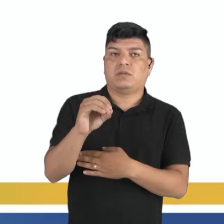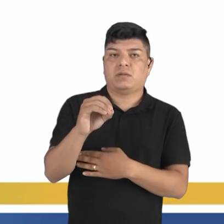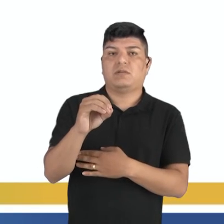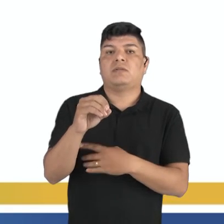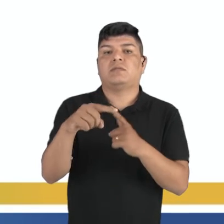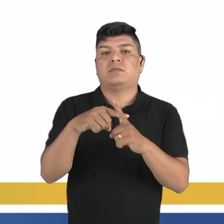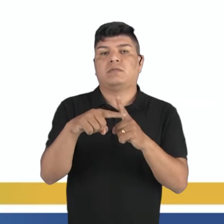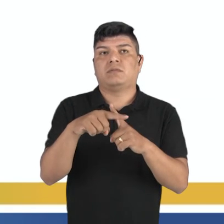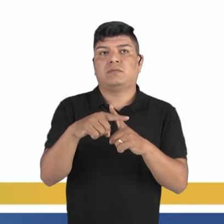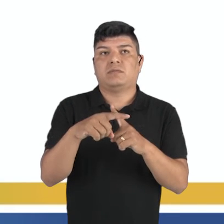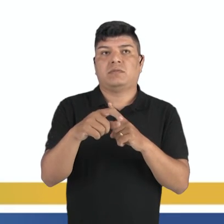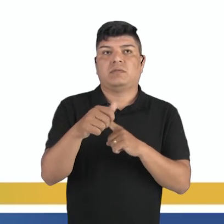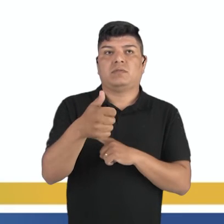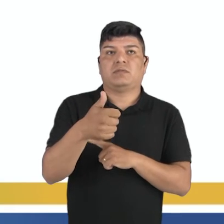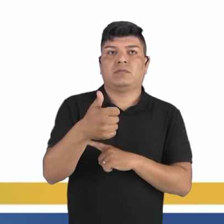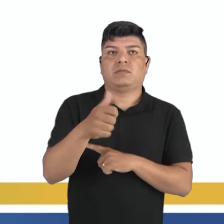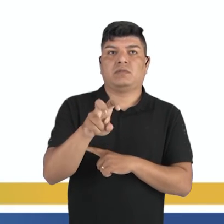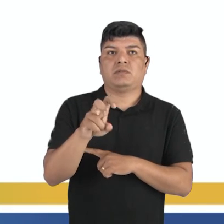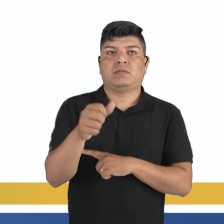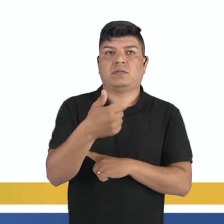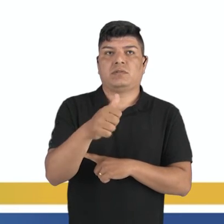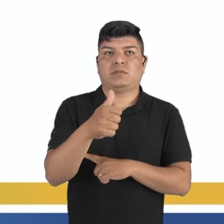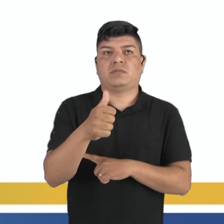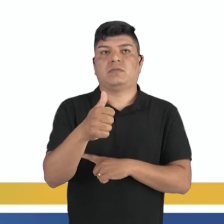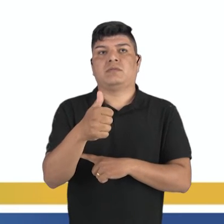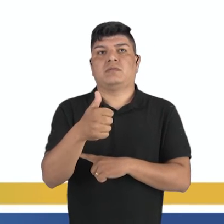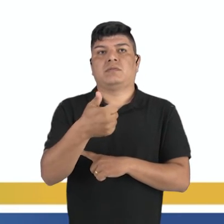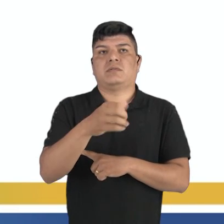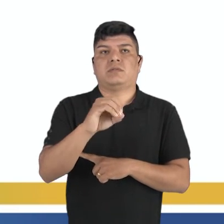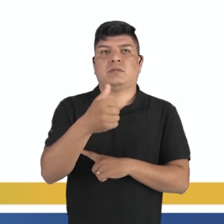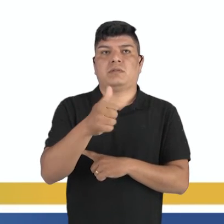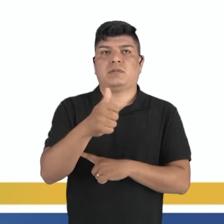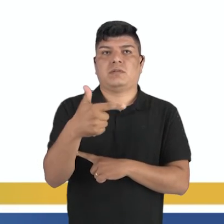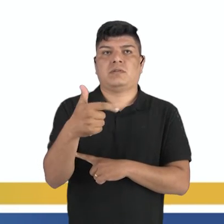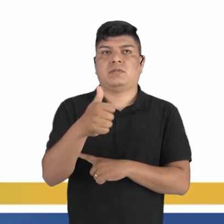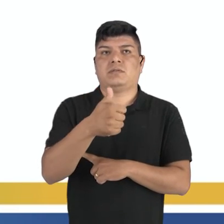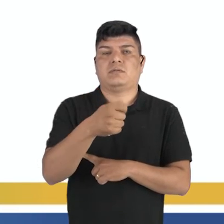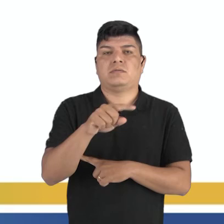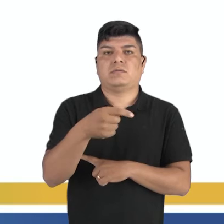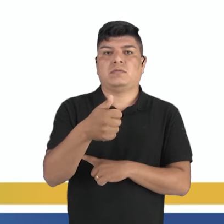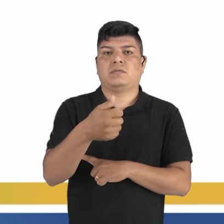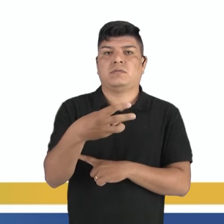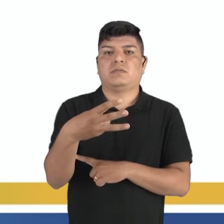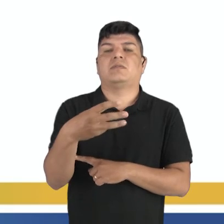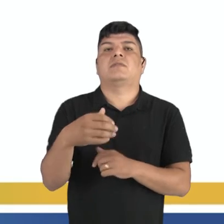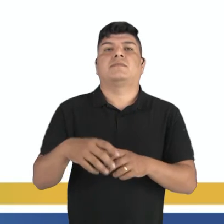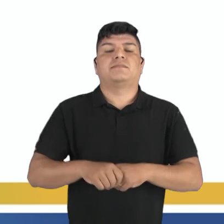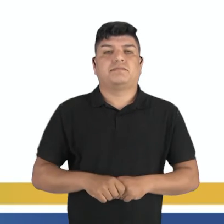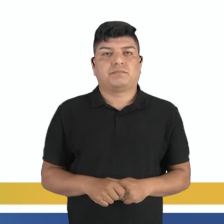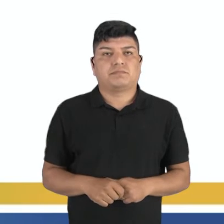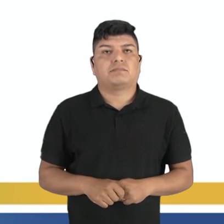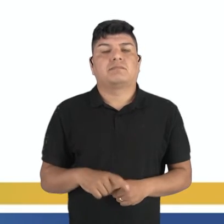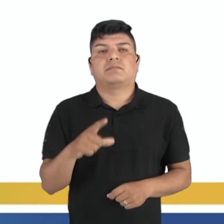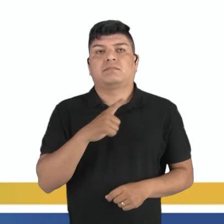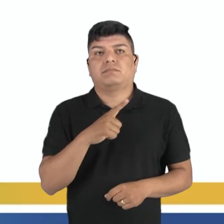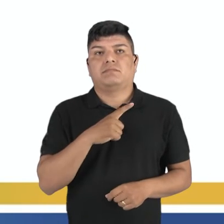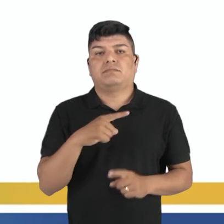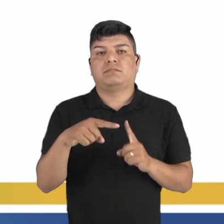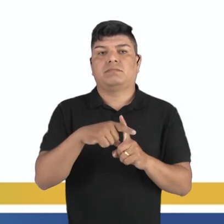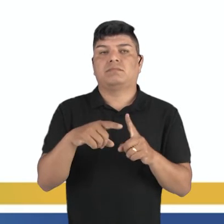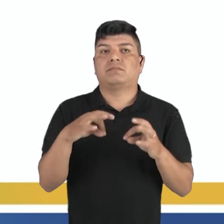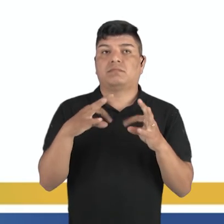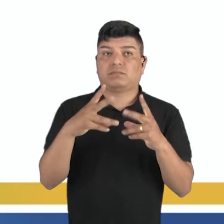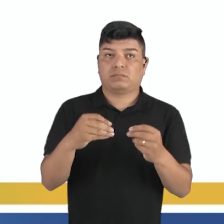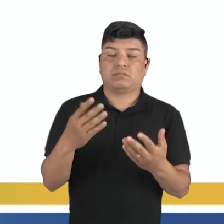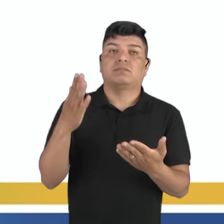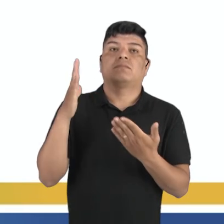né, somando com o produto entre 15 e 11, mais o produto entre 10 e 12 e o produto entre 1 e 13, né? Então, nós temos aí o